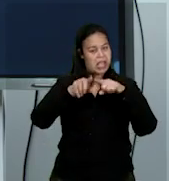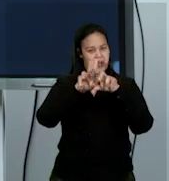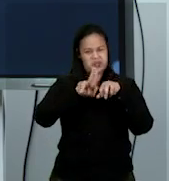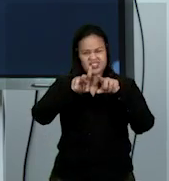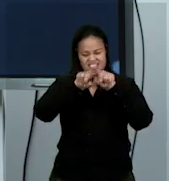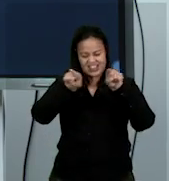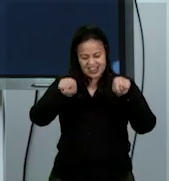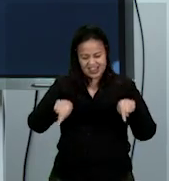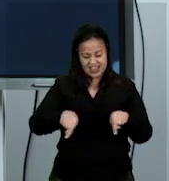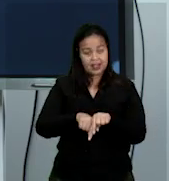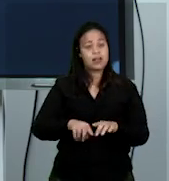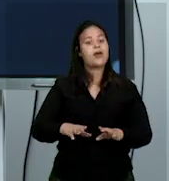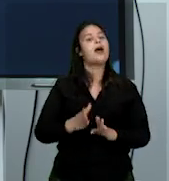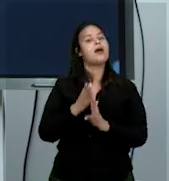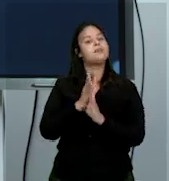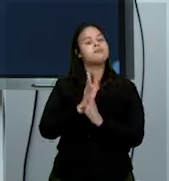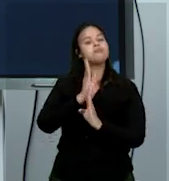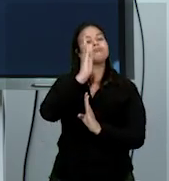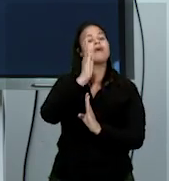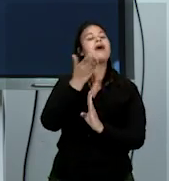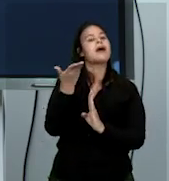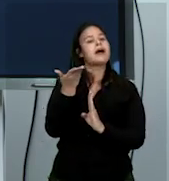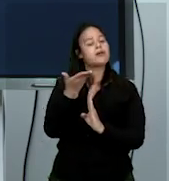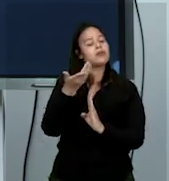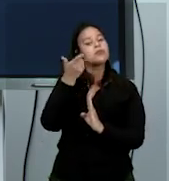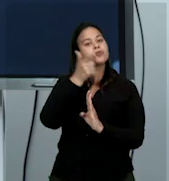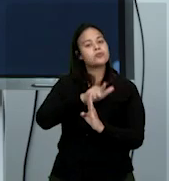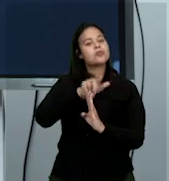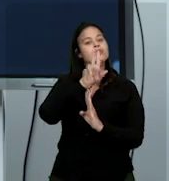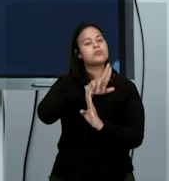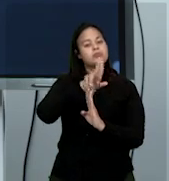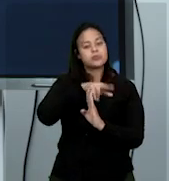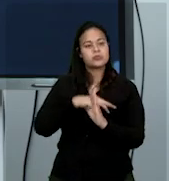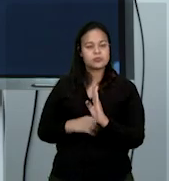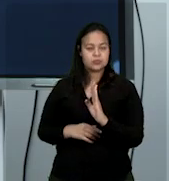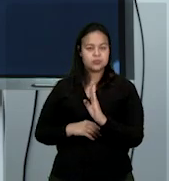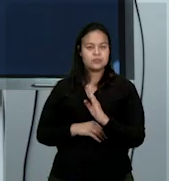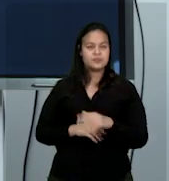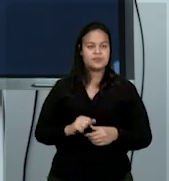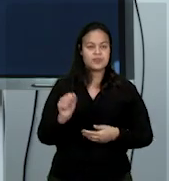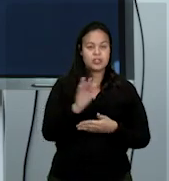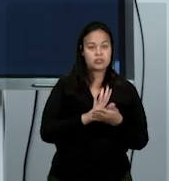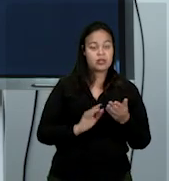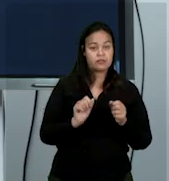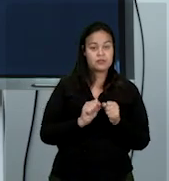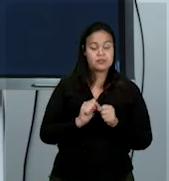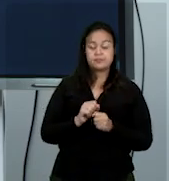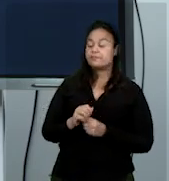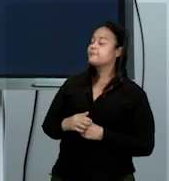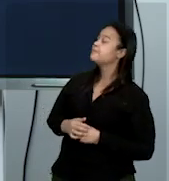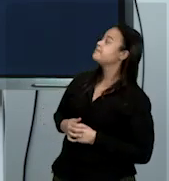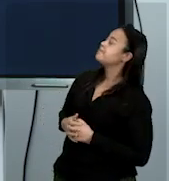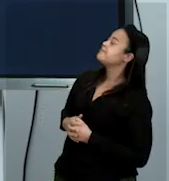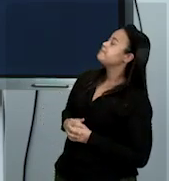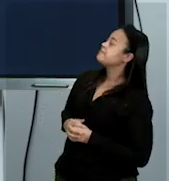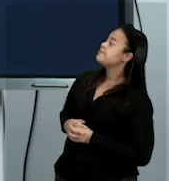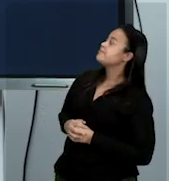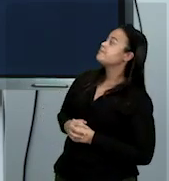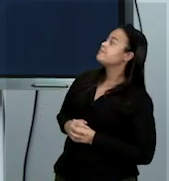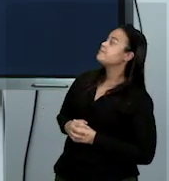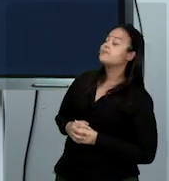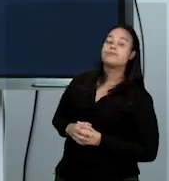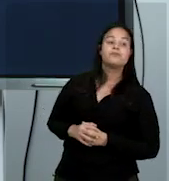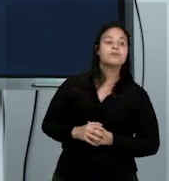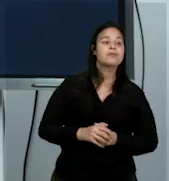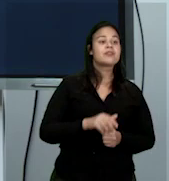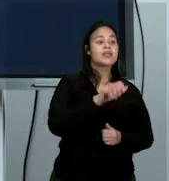prática da vida. Agora eu estou colocando na parte prática. Então vamos fazer aí o exercício. Então, olha lá, ó. A vezes